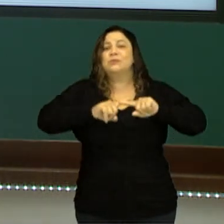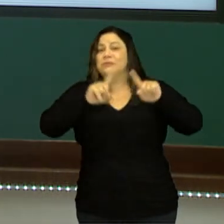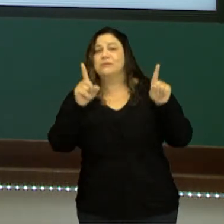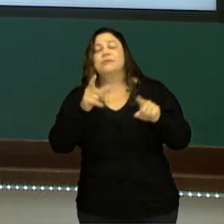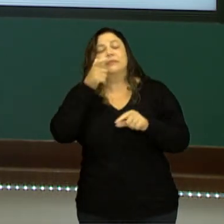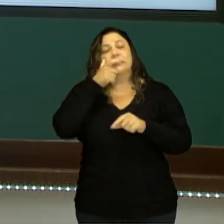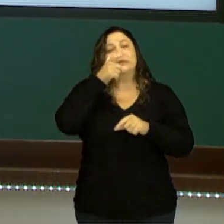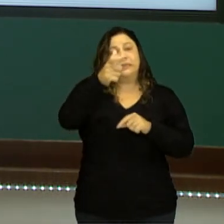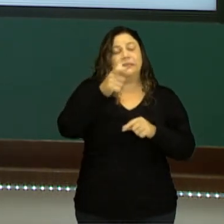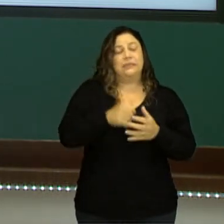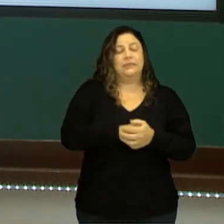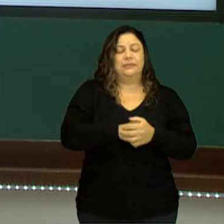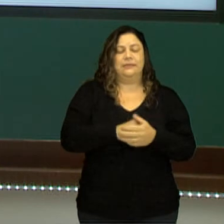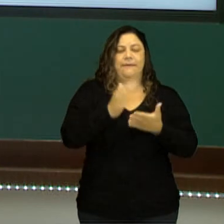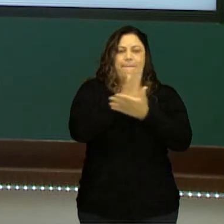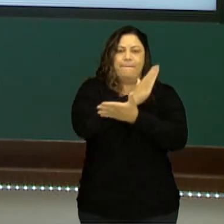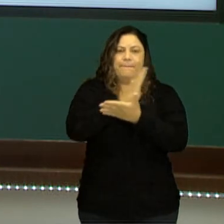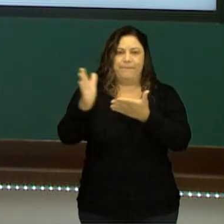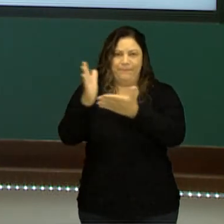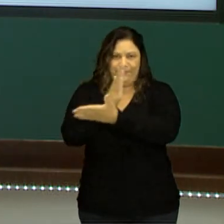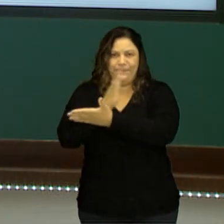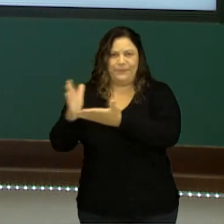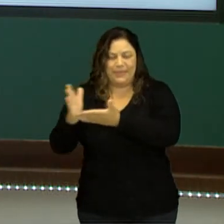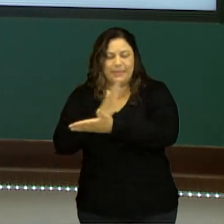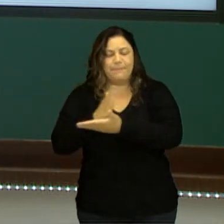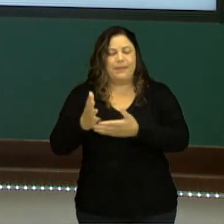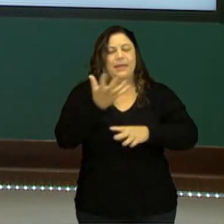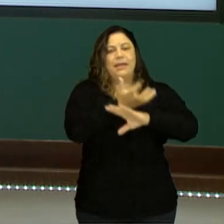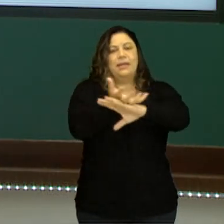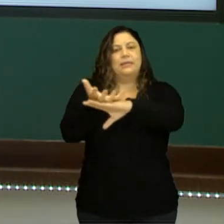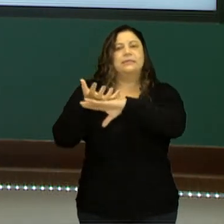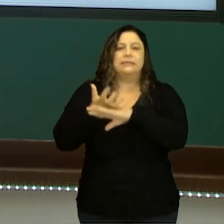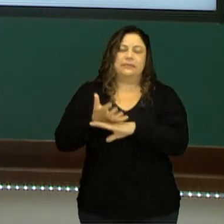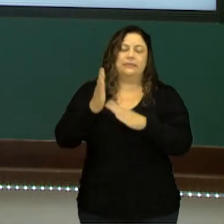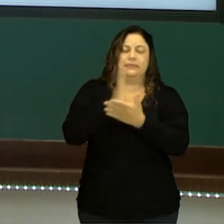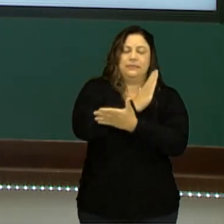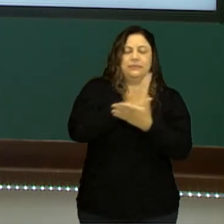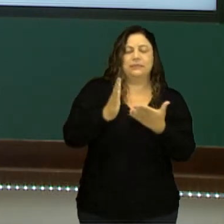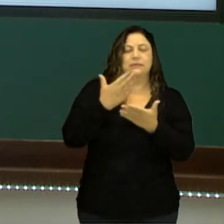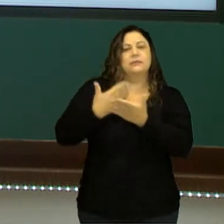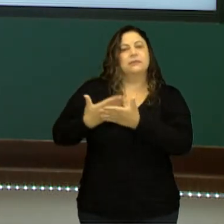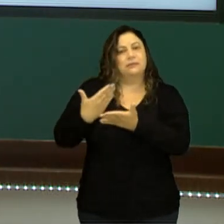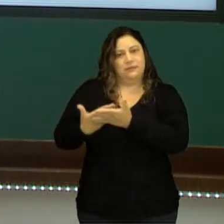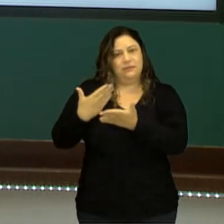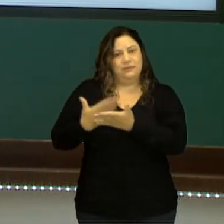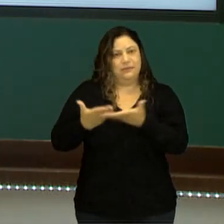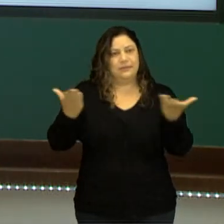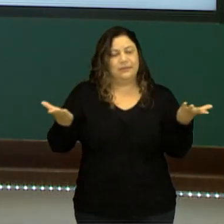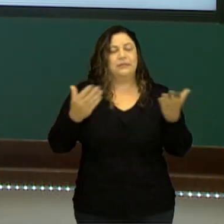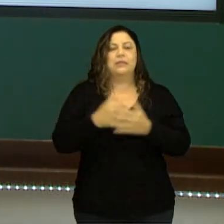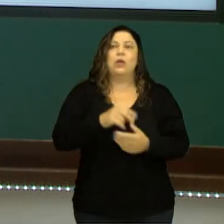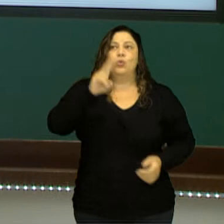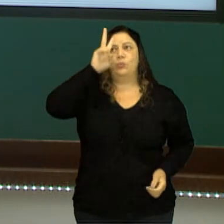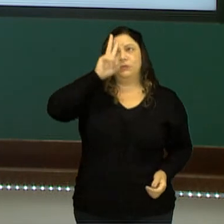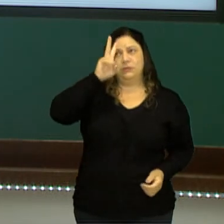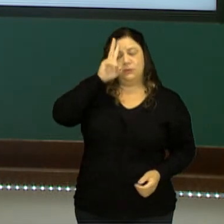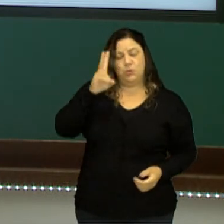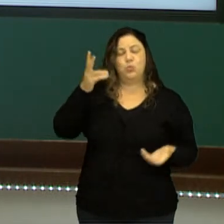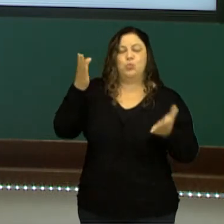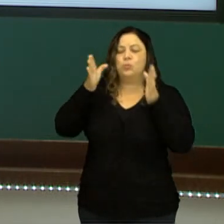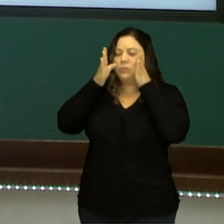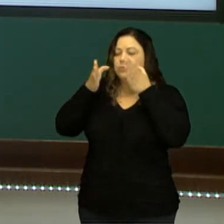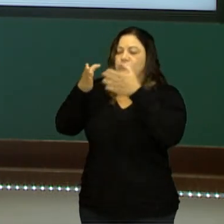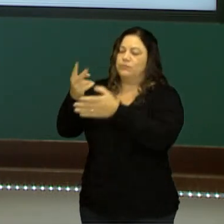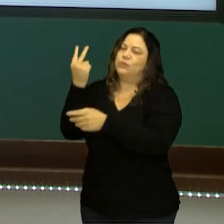intercalar as suas disciplinas. O ideal é que você reveze as matérias que estuda, né? Então, na segunda-feira você estuda